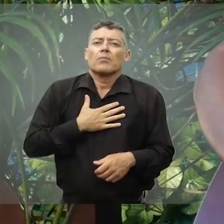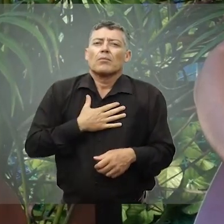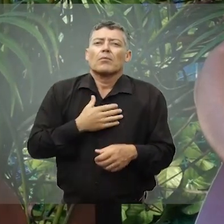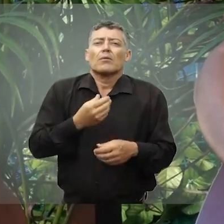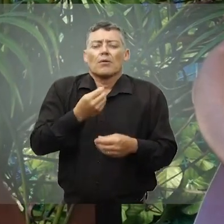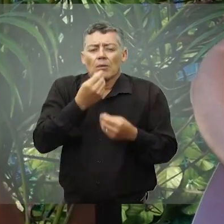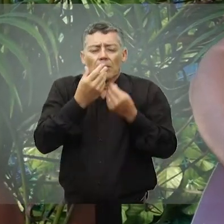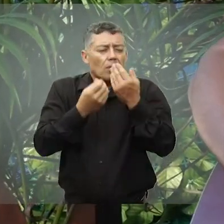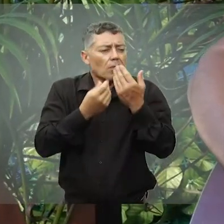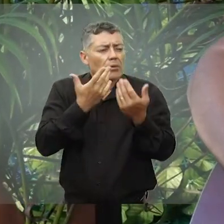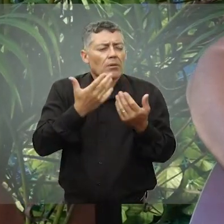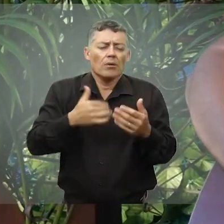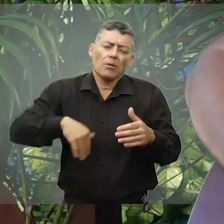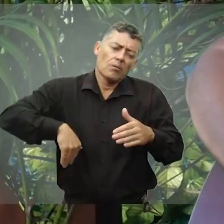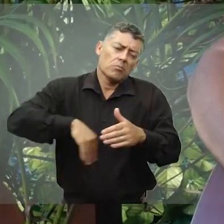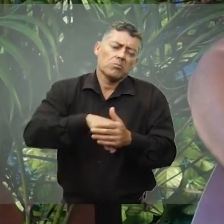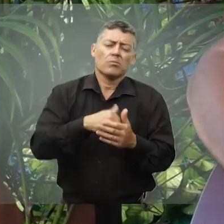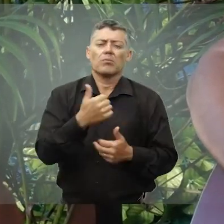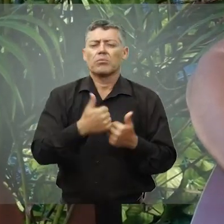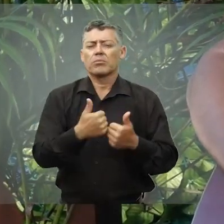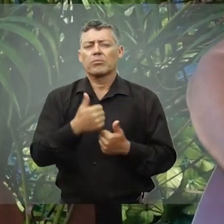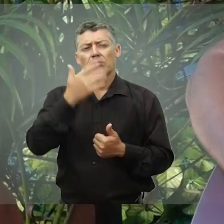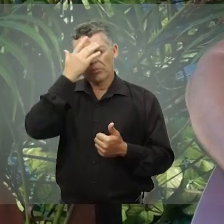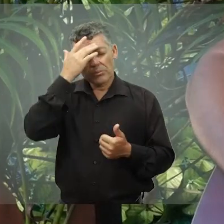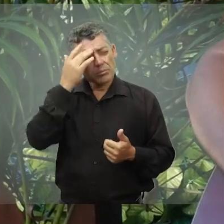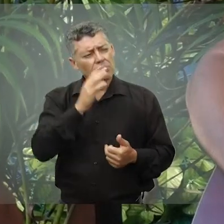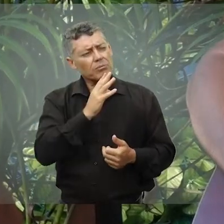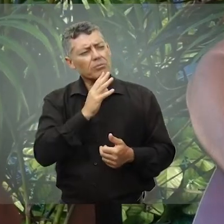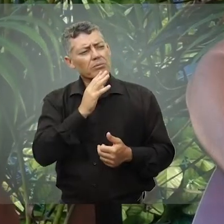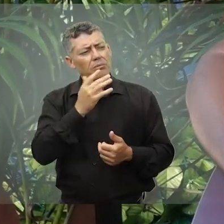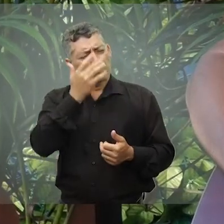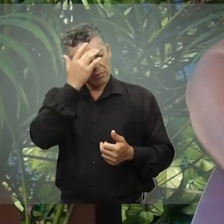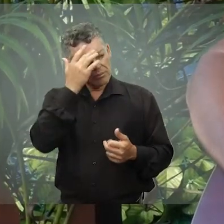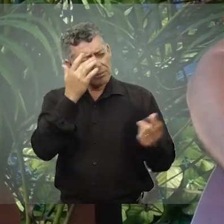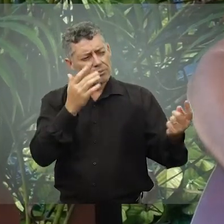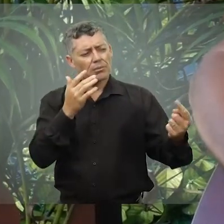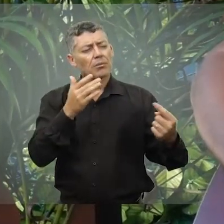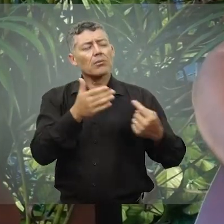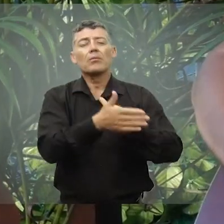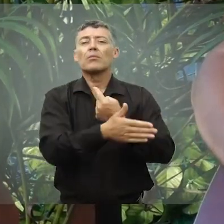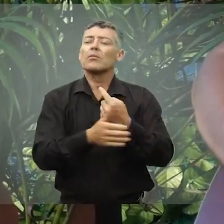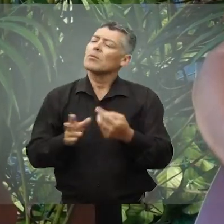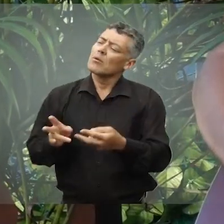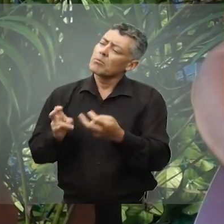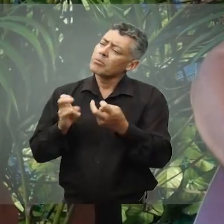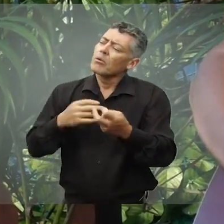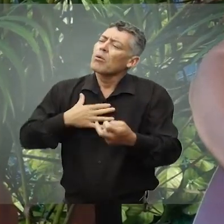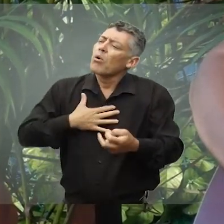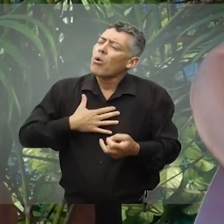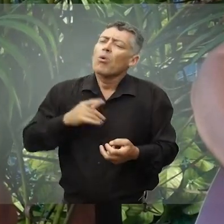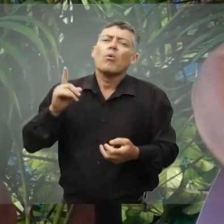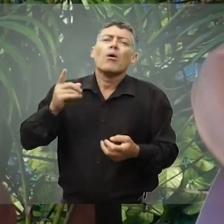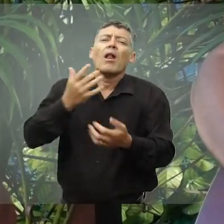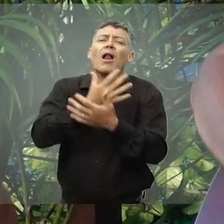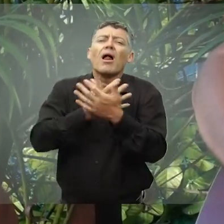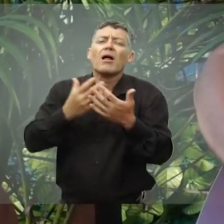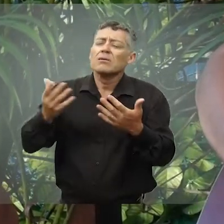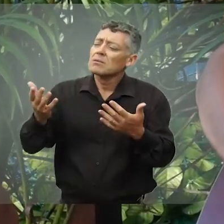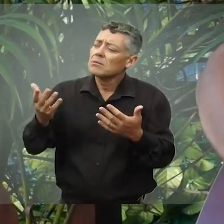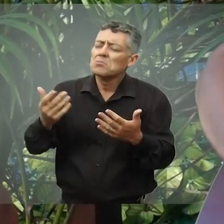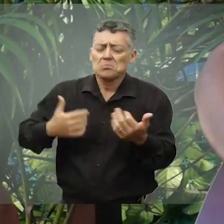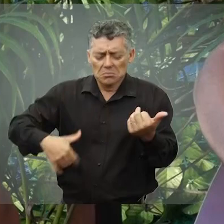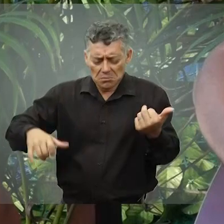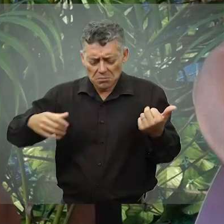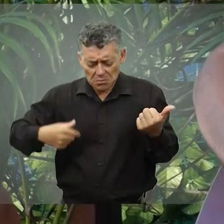na escola, jogava futebol de salão e tal. E aí o colega de sala me pediu, descobriu que eu gostava de cantar e tentava tocar